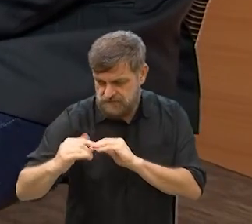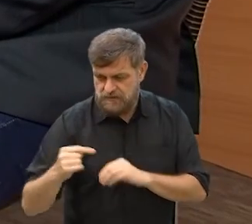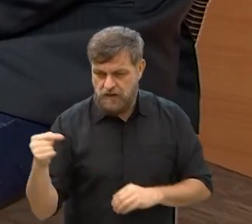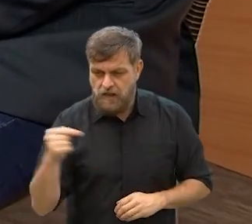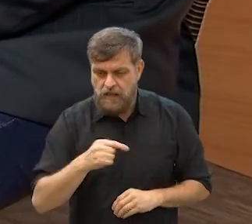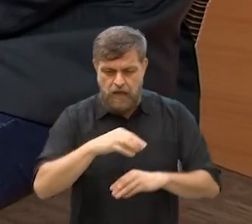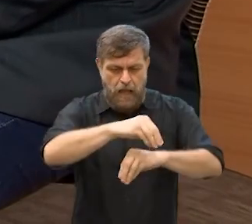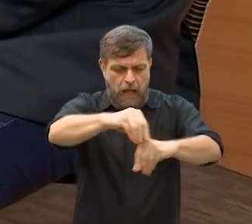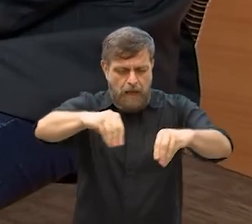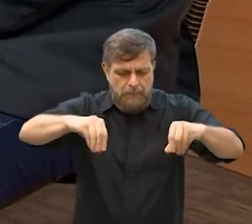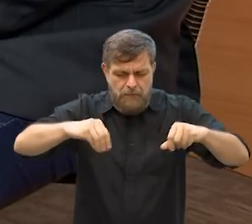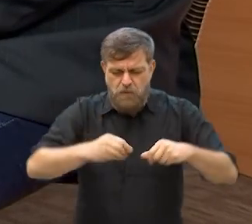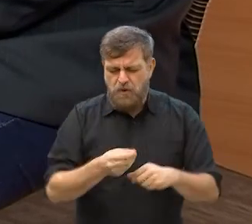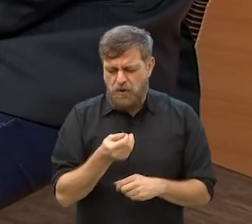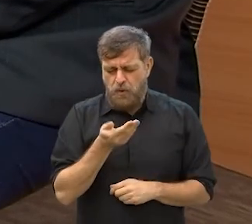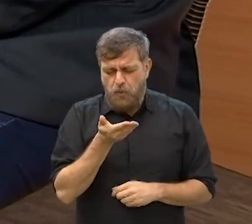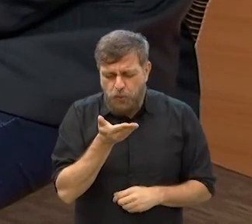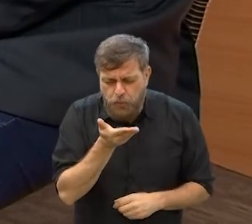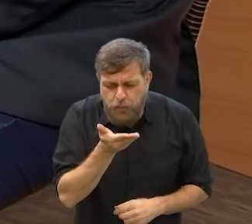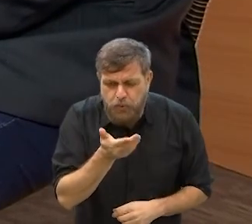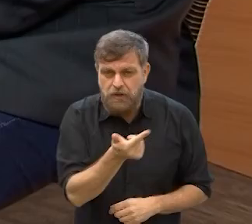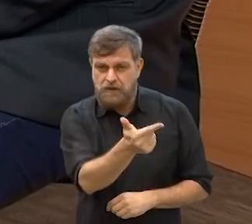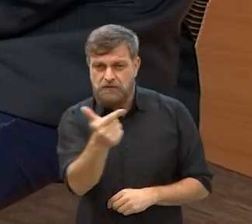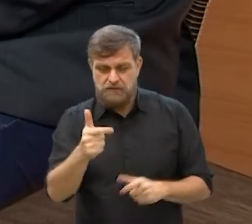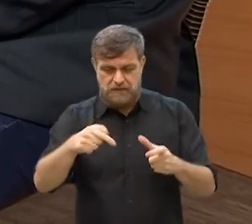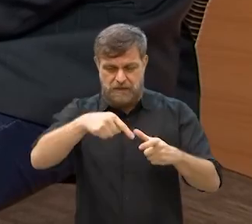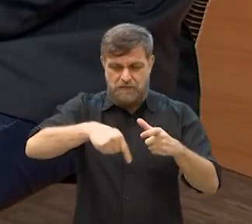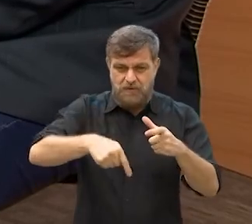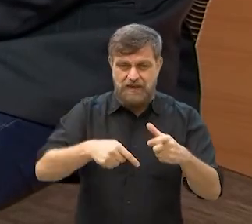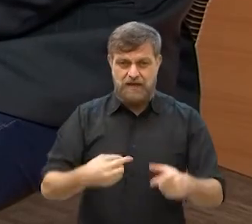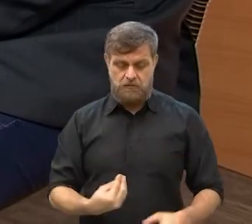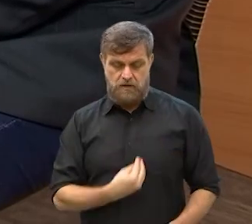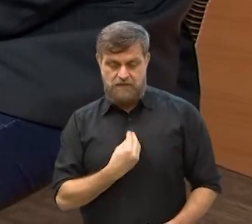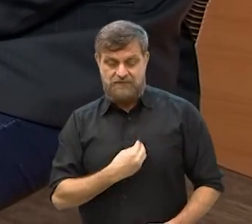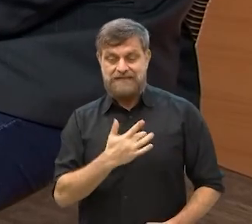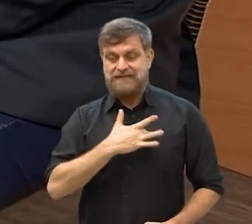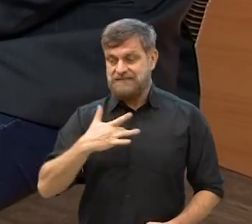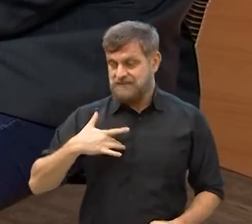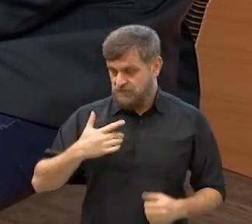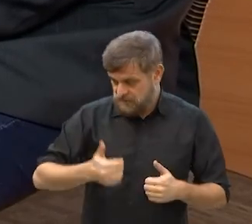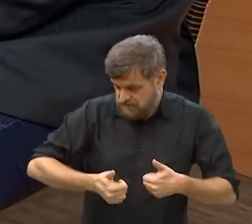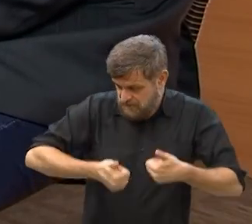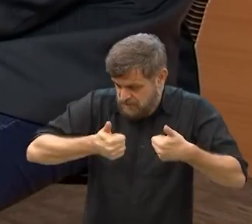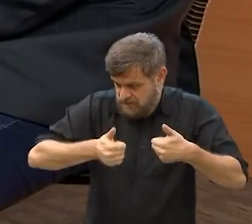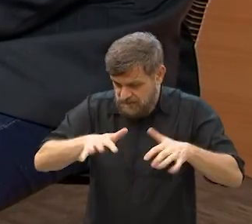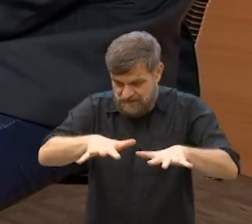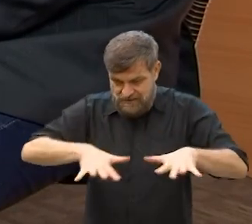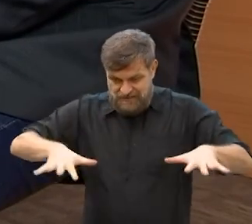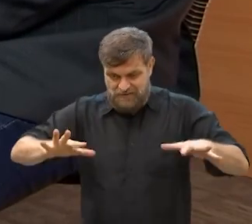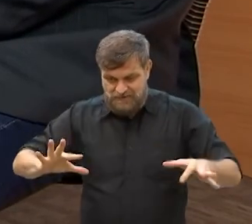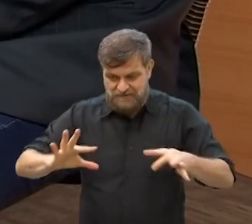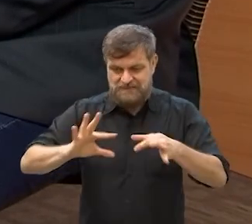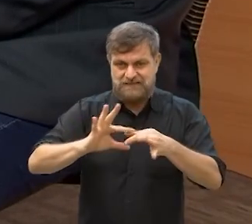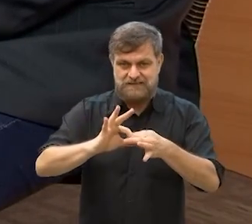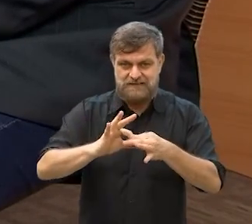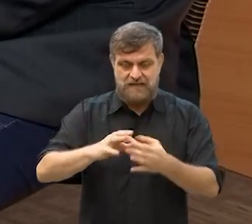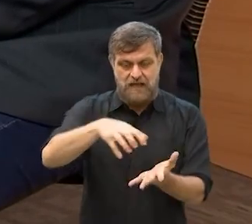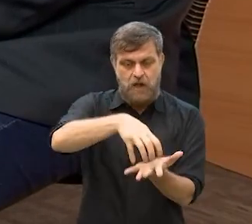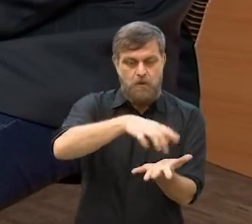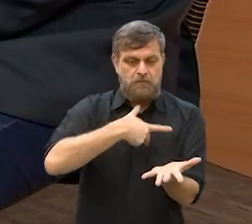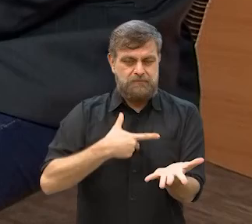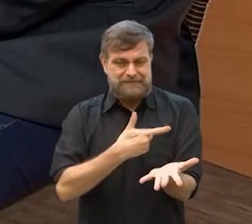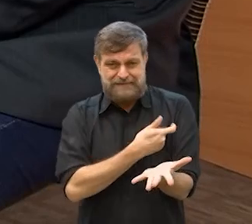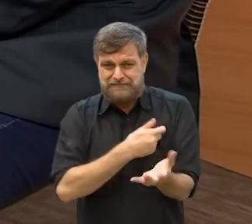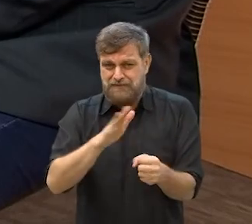ter poeira, não vai ter buraco. Consequentemente, a pessoa vai ter uma melhora na saúde. Aí, algo que não vai afogar ali os